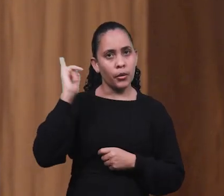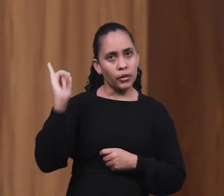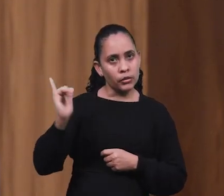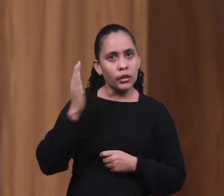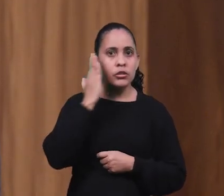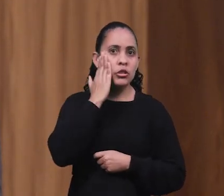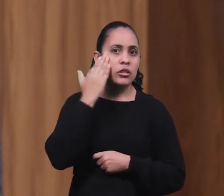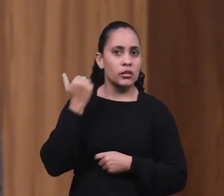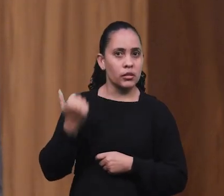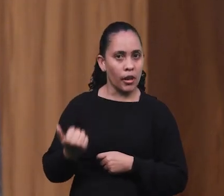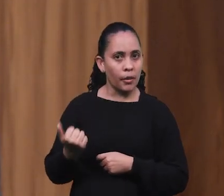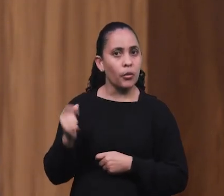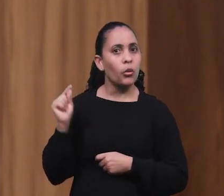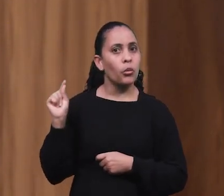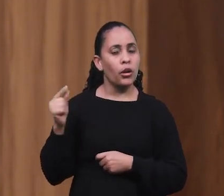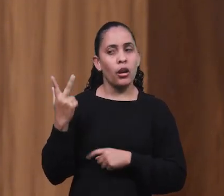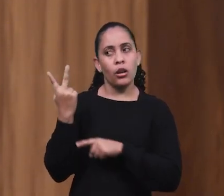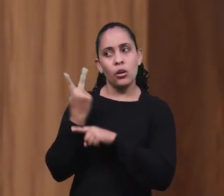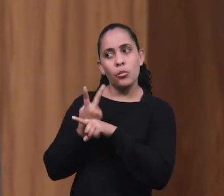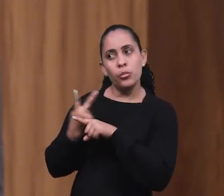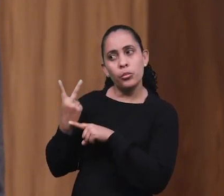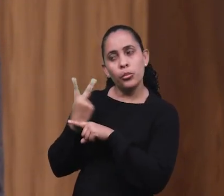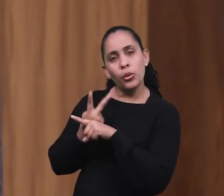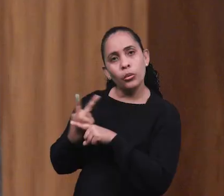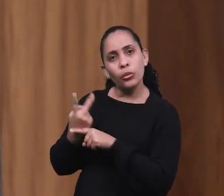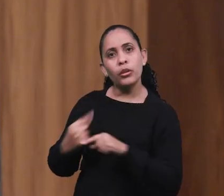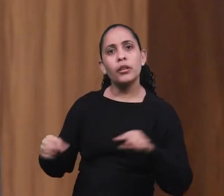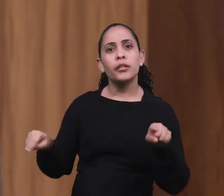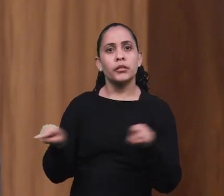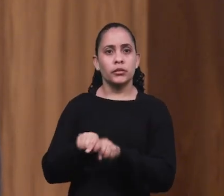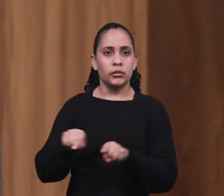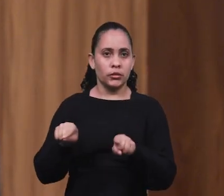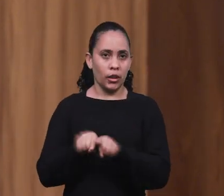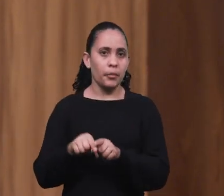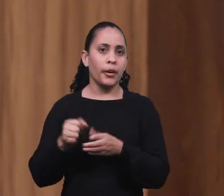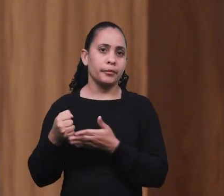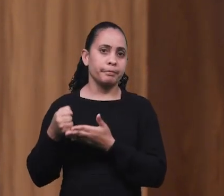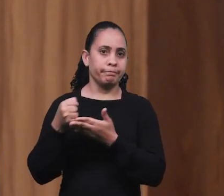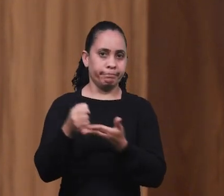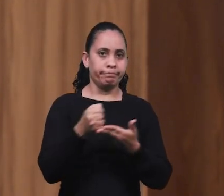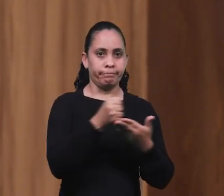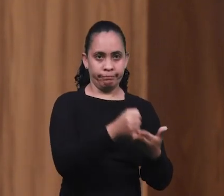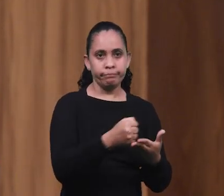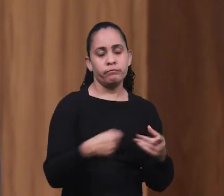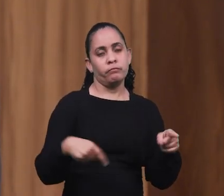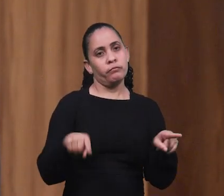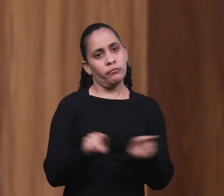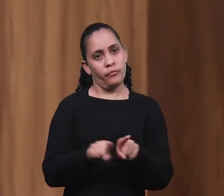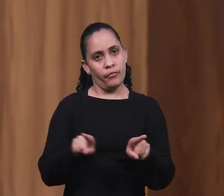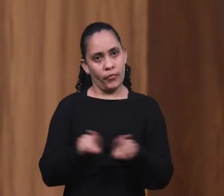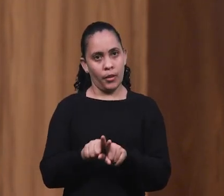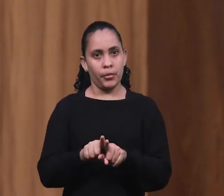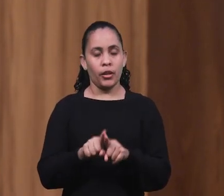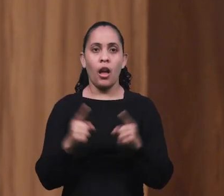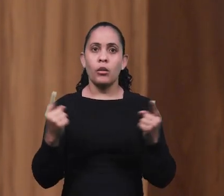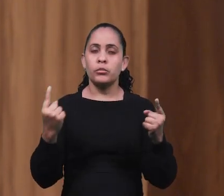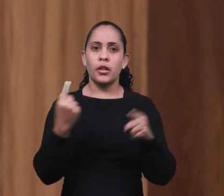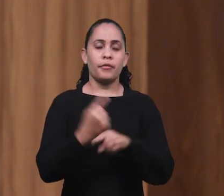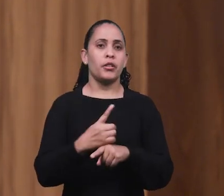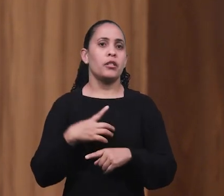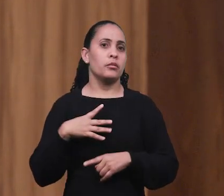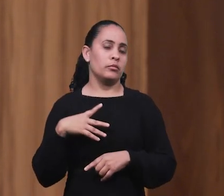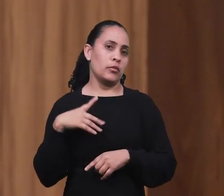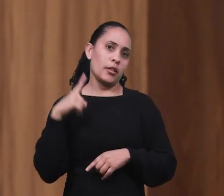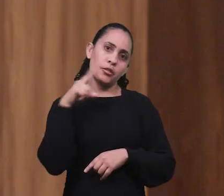a pessoa saiba e procure também esses recursos na gestão do negócio. Como nós dissemos, é um desafio muito